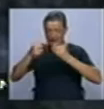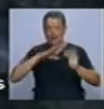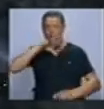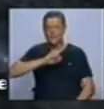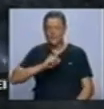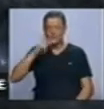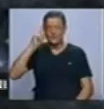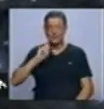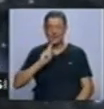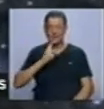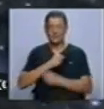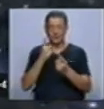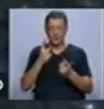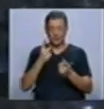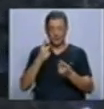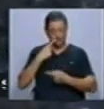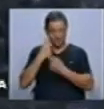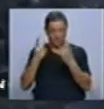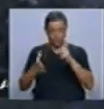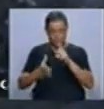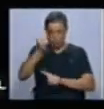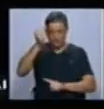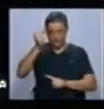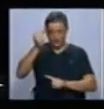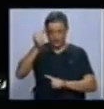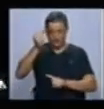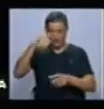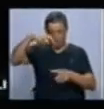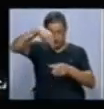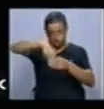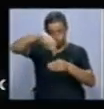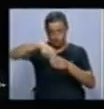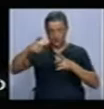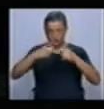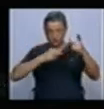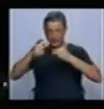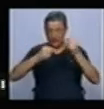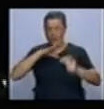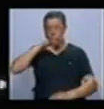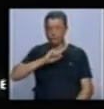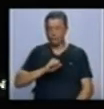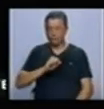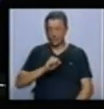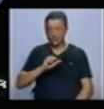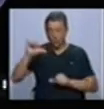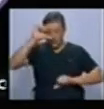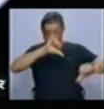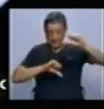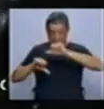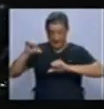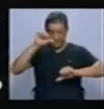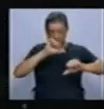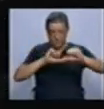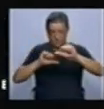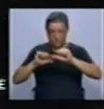é absolutamente fascinante. É que os astrónomos conseguiram descobrir no interior desta estrela filha os elementos químicos